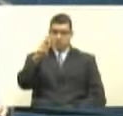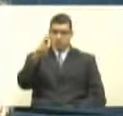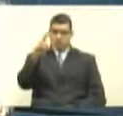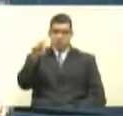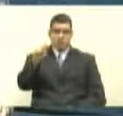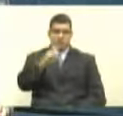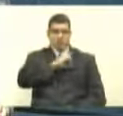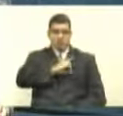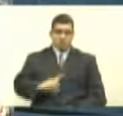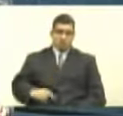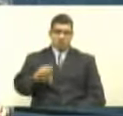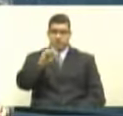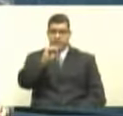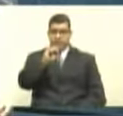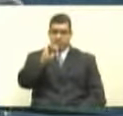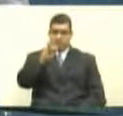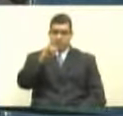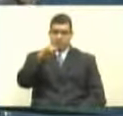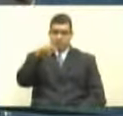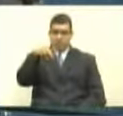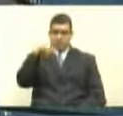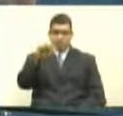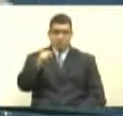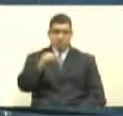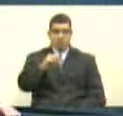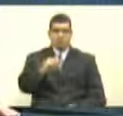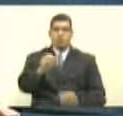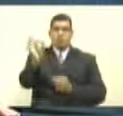Deputado Sinésio, processo